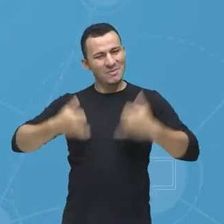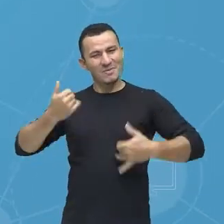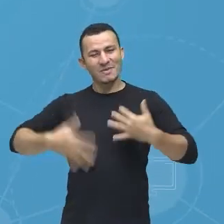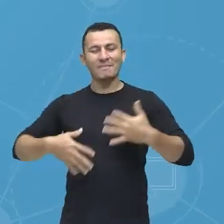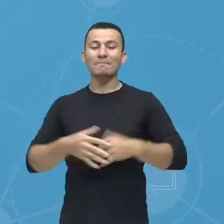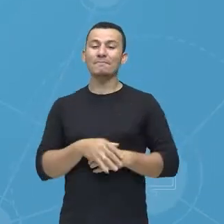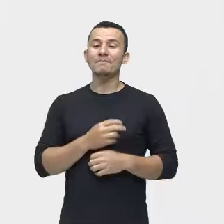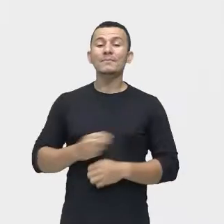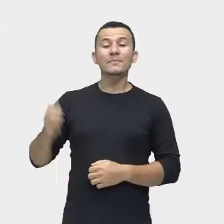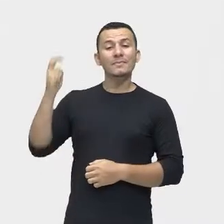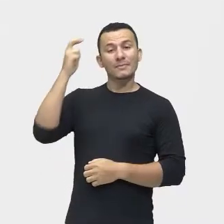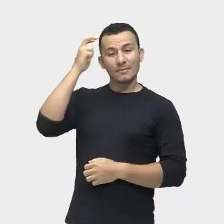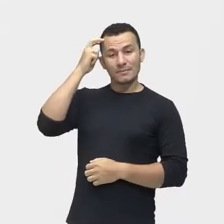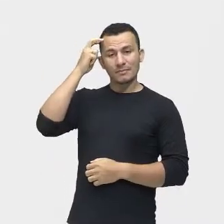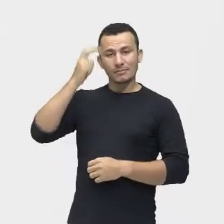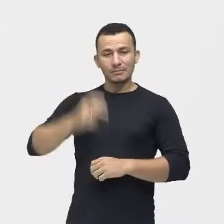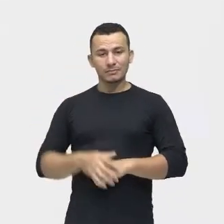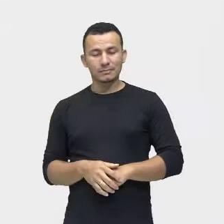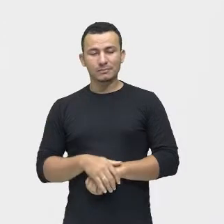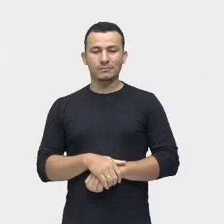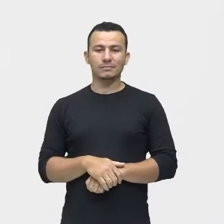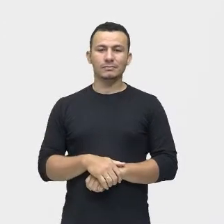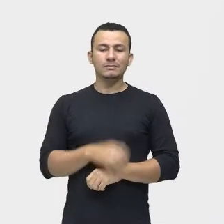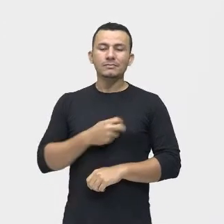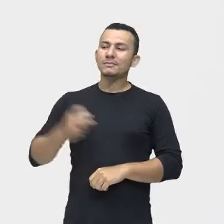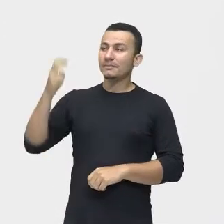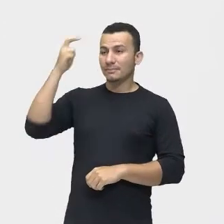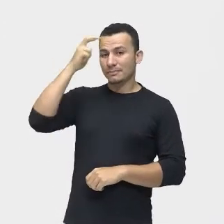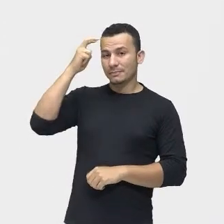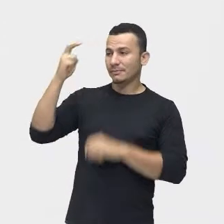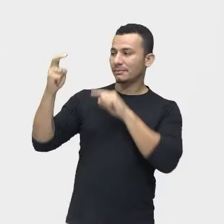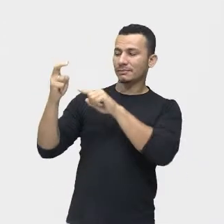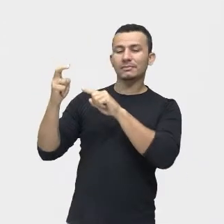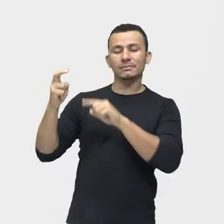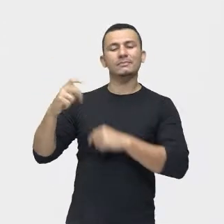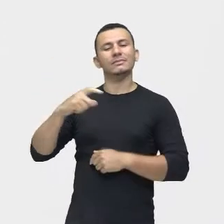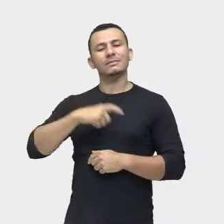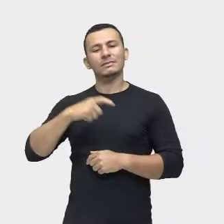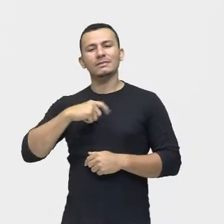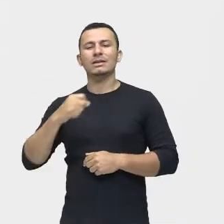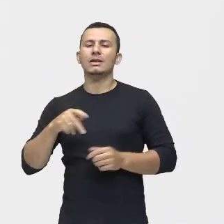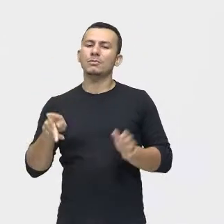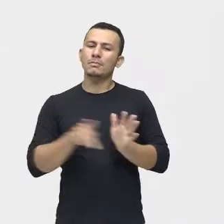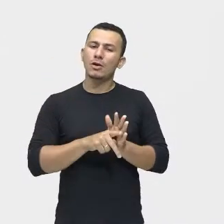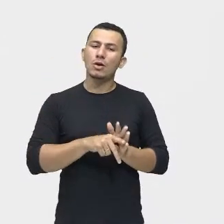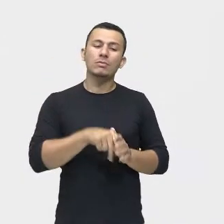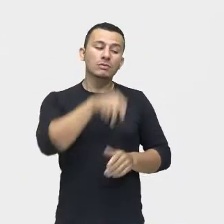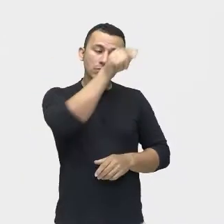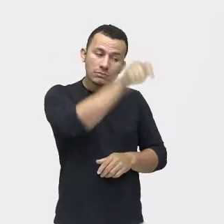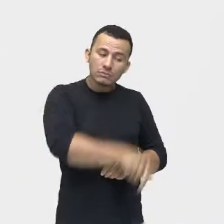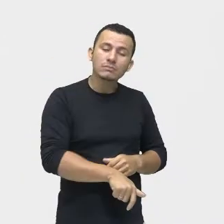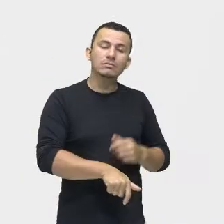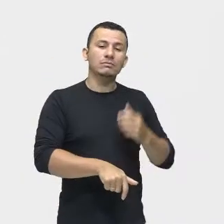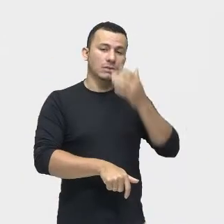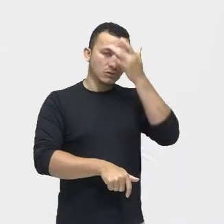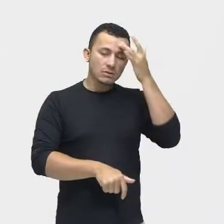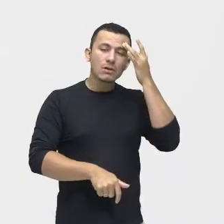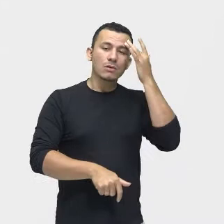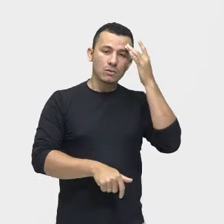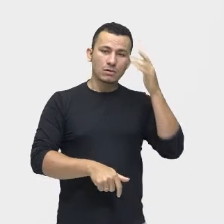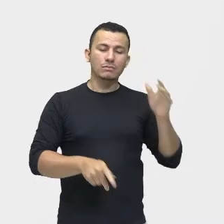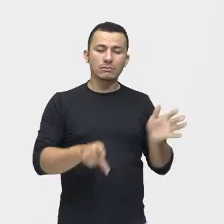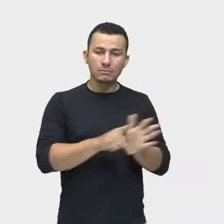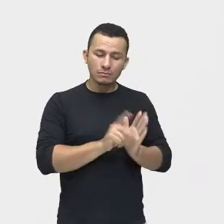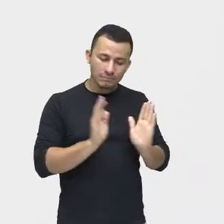Cultura. Vamos lá. É tudo aquilo que é fruto do ser humano. Ela é exclusiva do